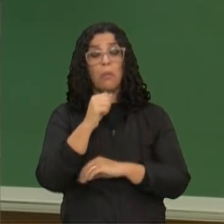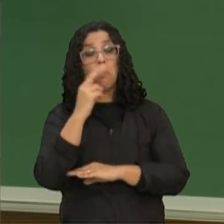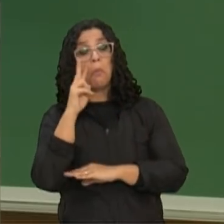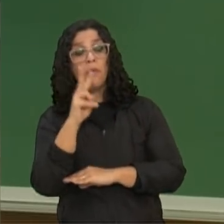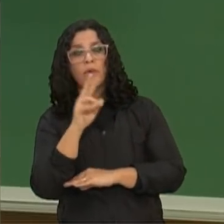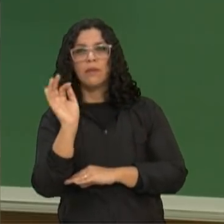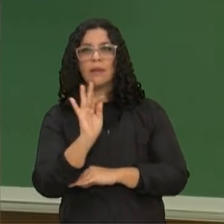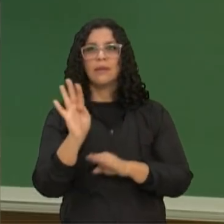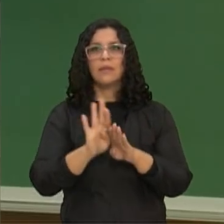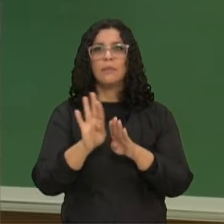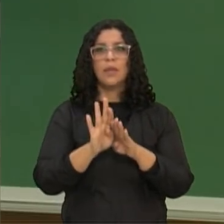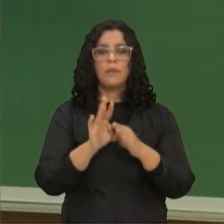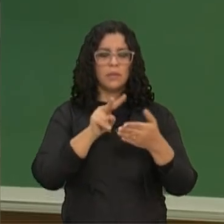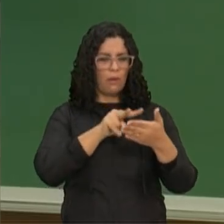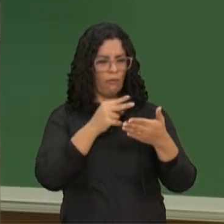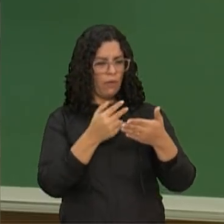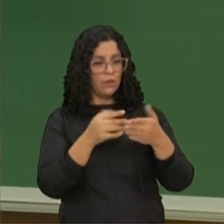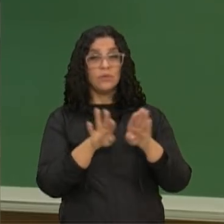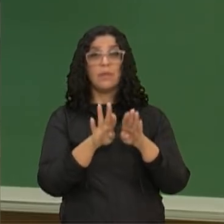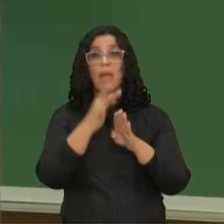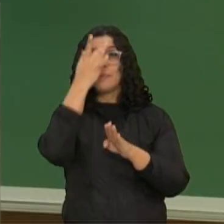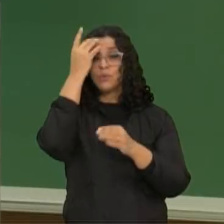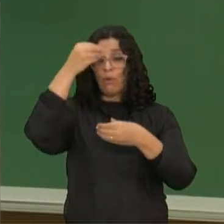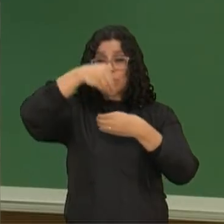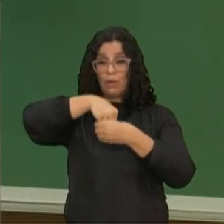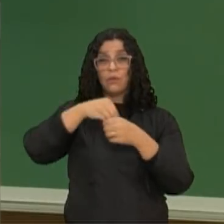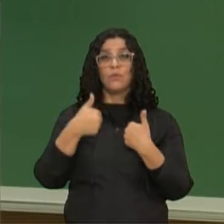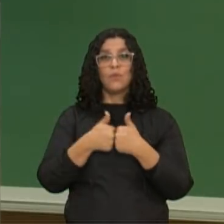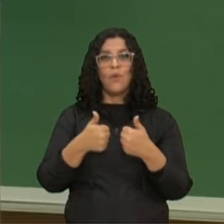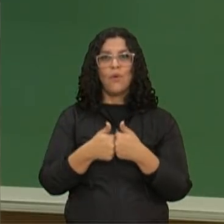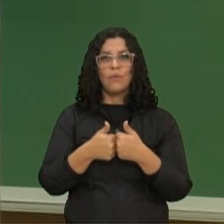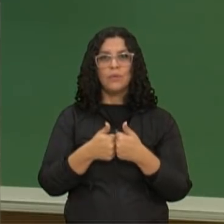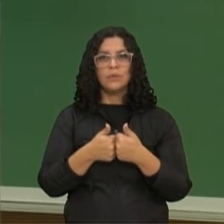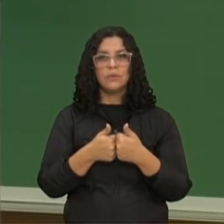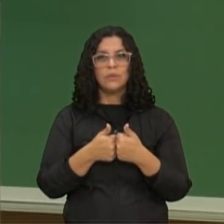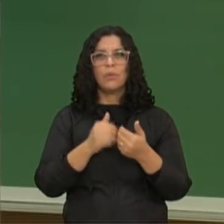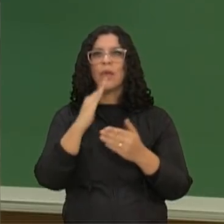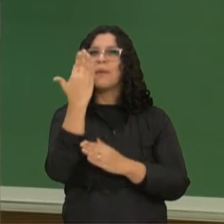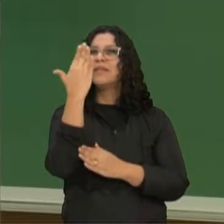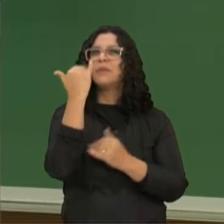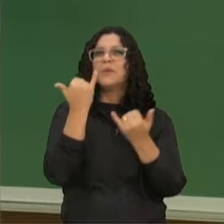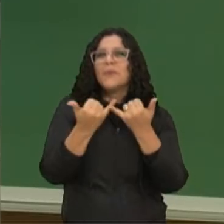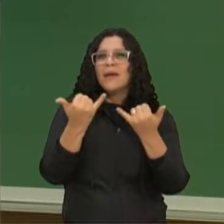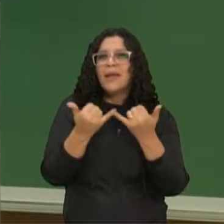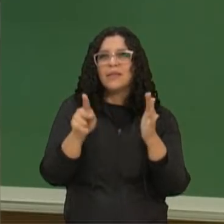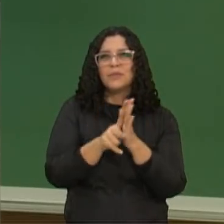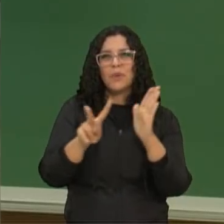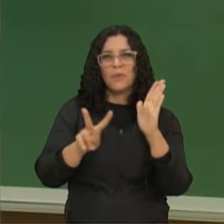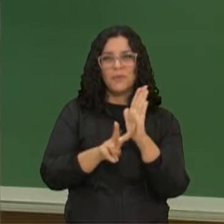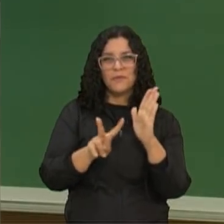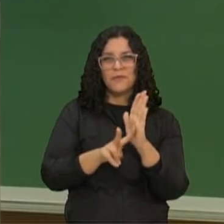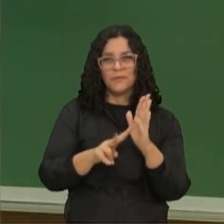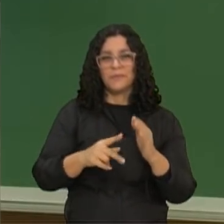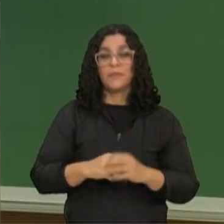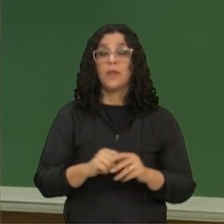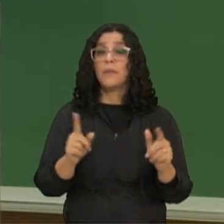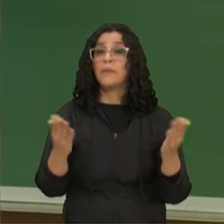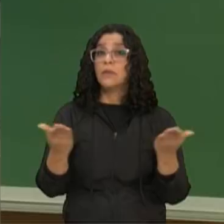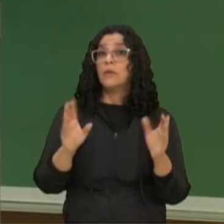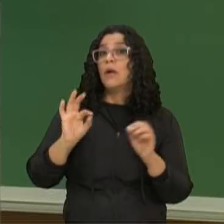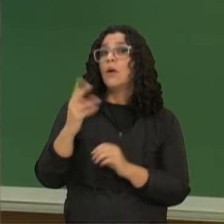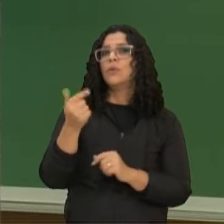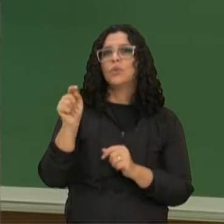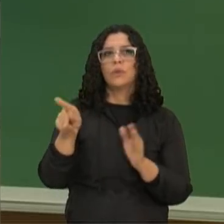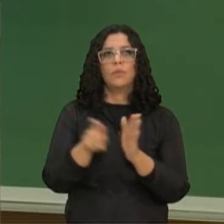você consegue estar vendo as pessoas que estão circulando dentro do ônibus, então você consegue pegar isso como referência. Mas o que acontece? Temos aqui